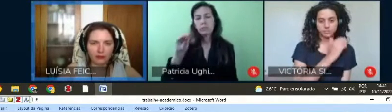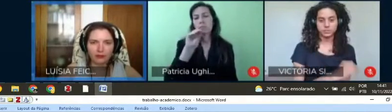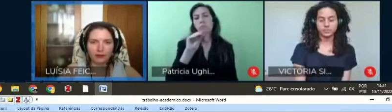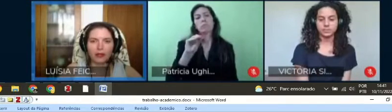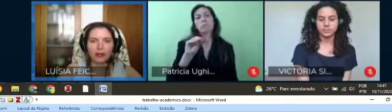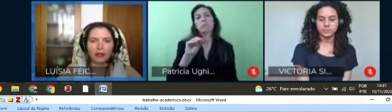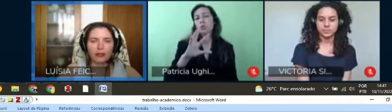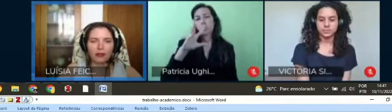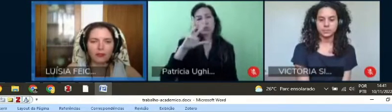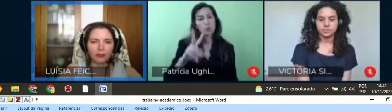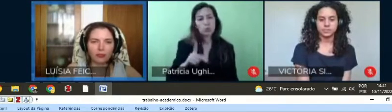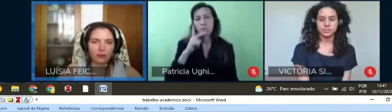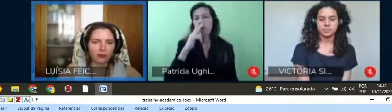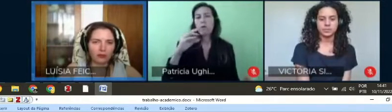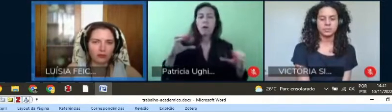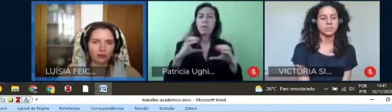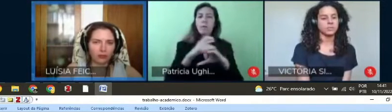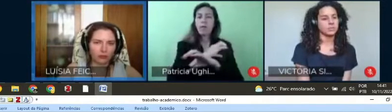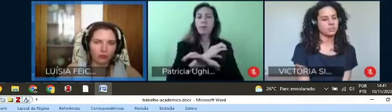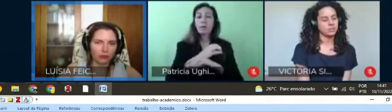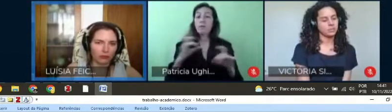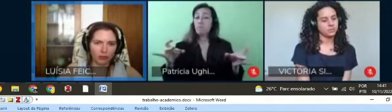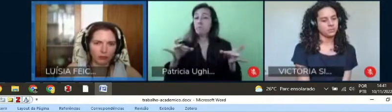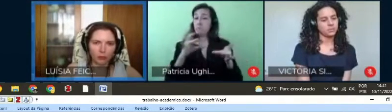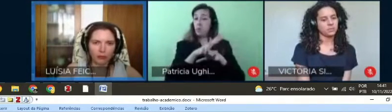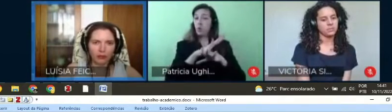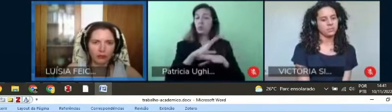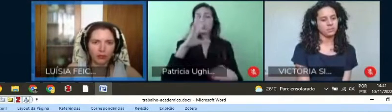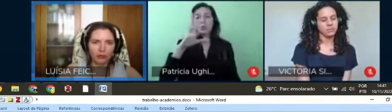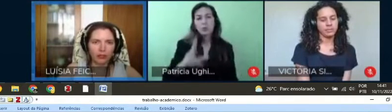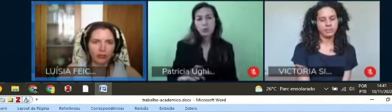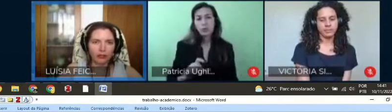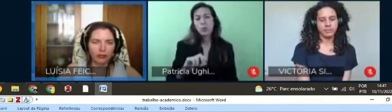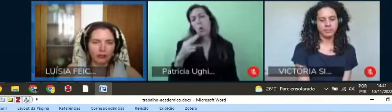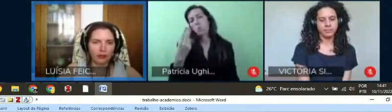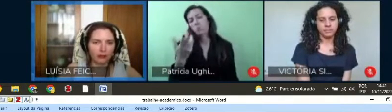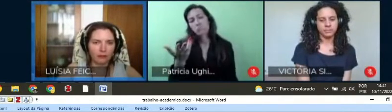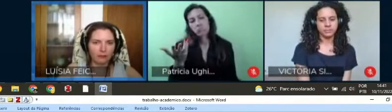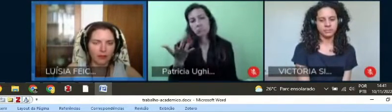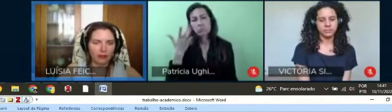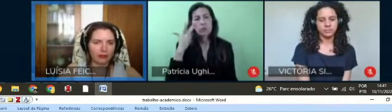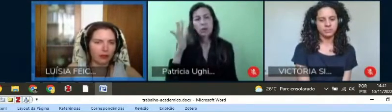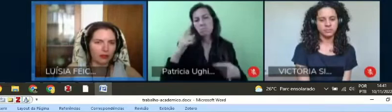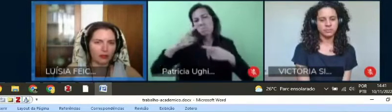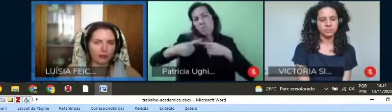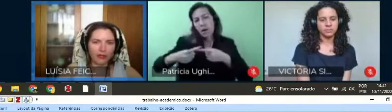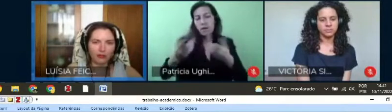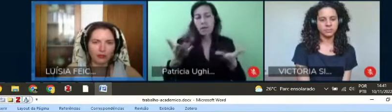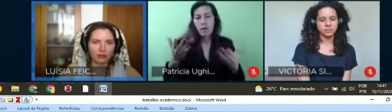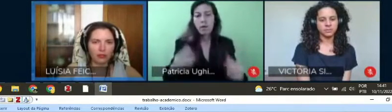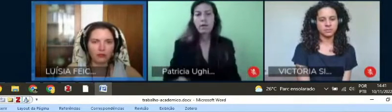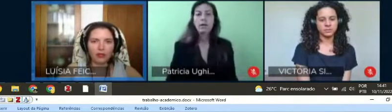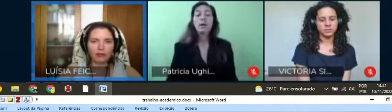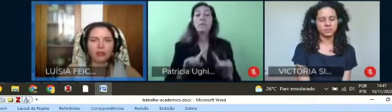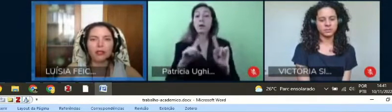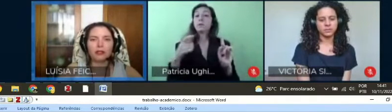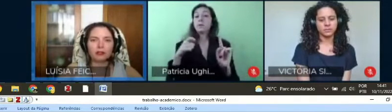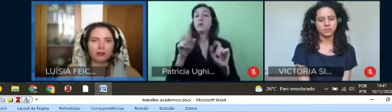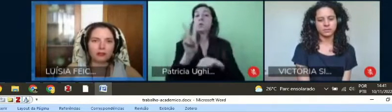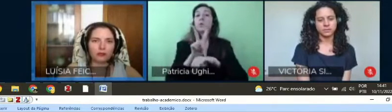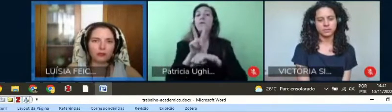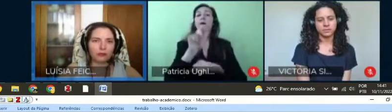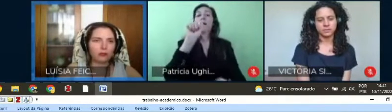abreviaturas e siglas. Daí, quando eu terminei de incluir tudo, ou em algum momento, eu tenho que ser em ordem alfabética. Então, o que eu